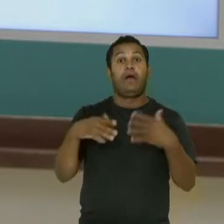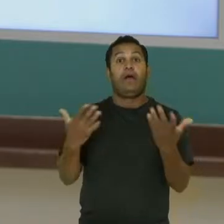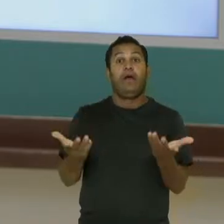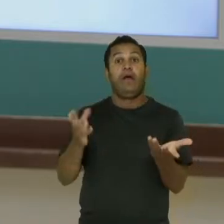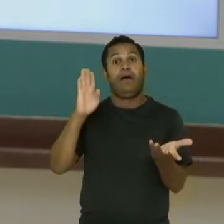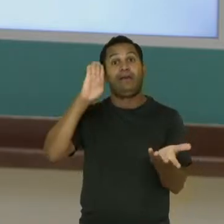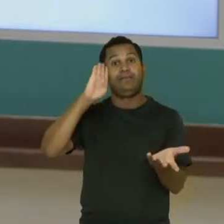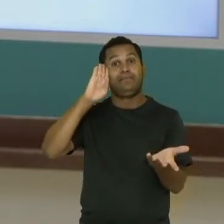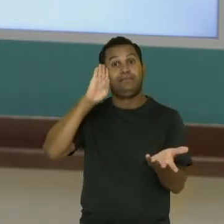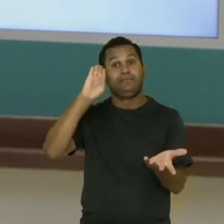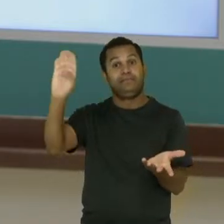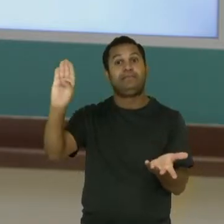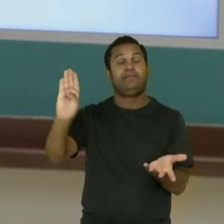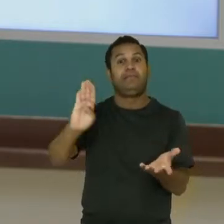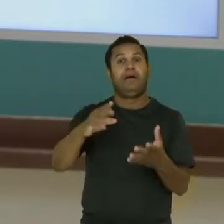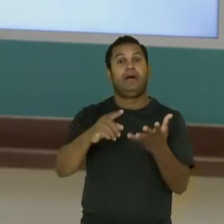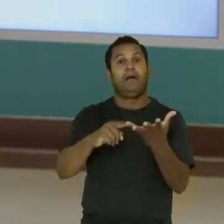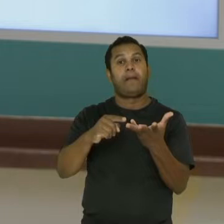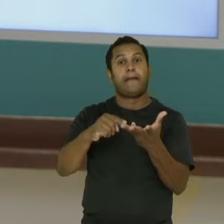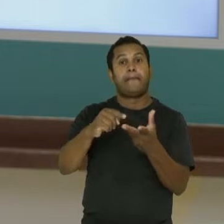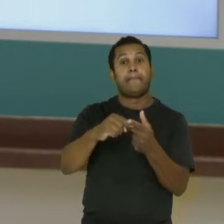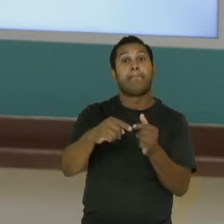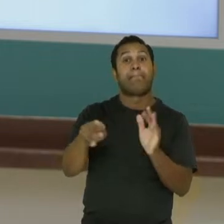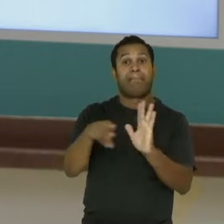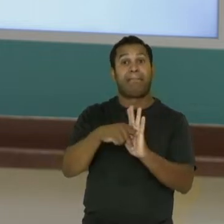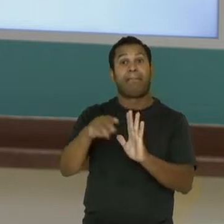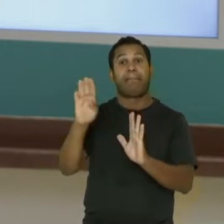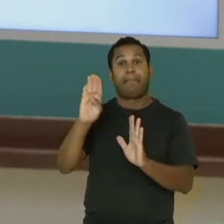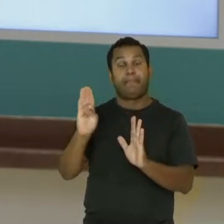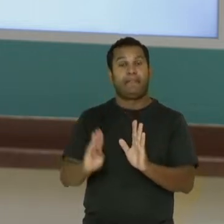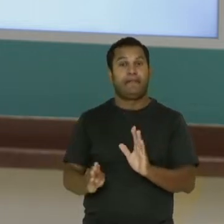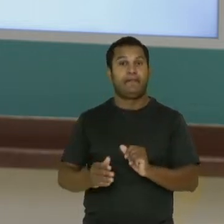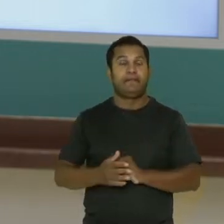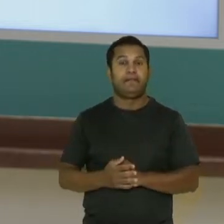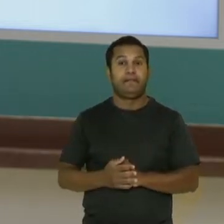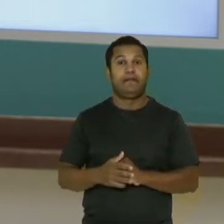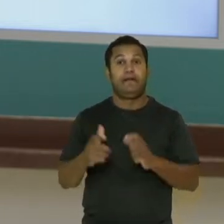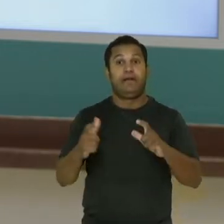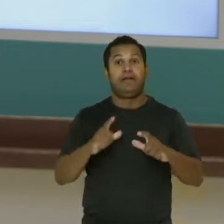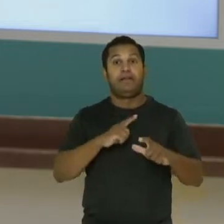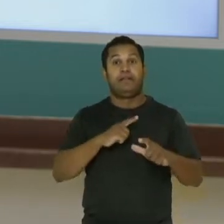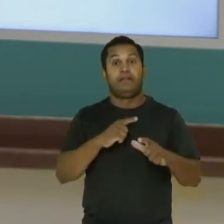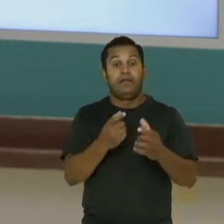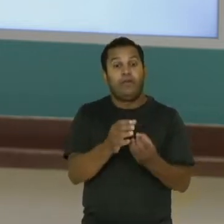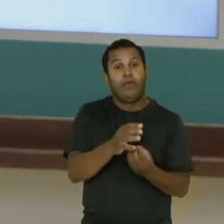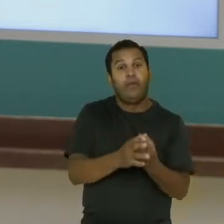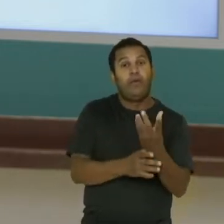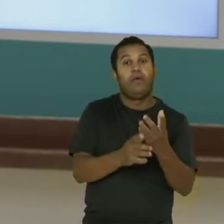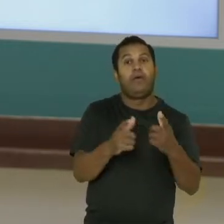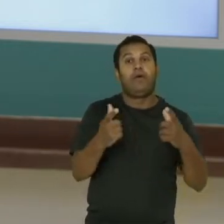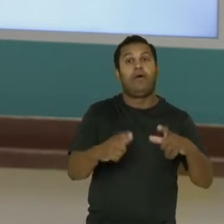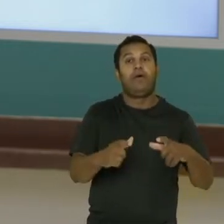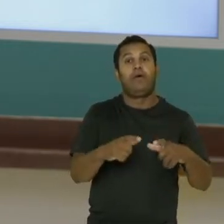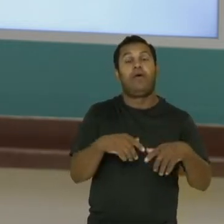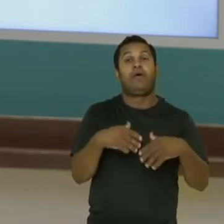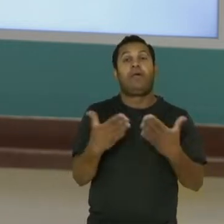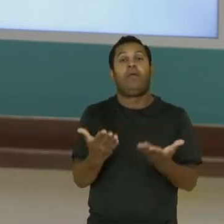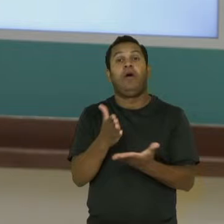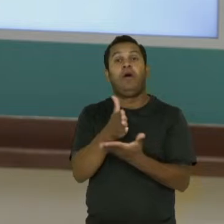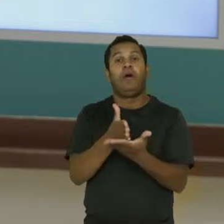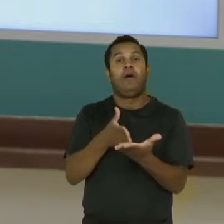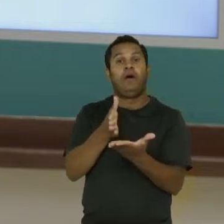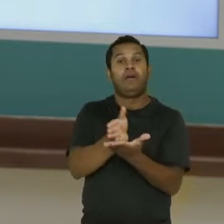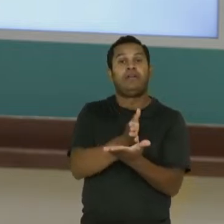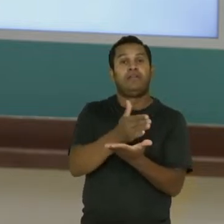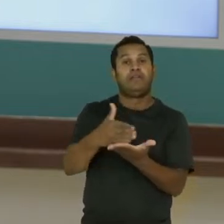a partir dessa ideia de, desde o início de formação do território, quais as divisões, quais as características